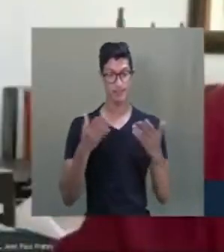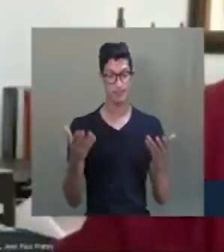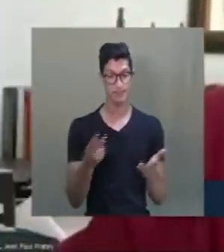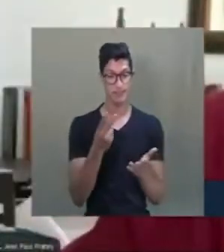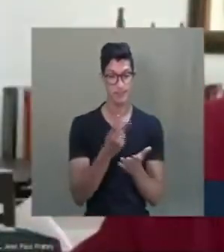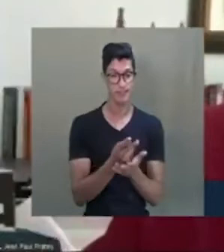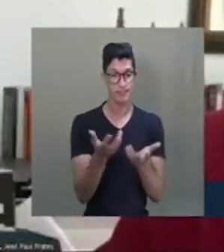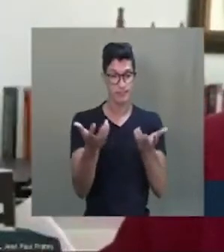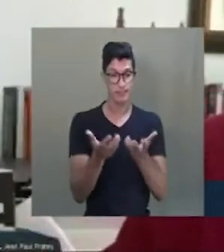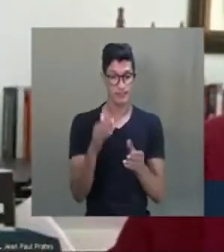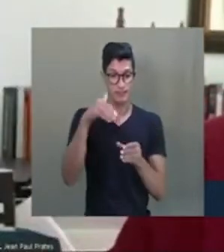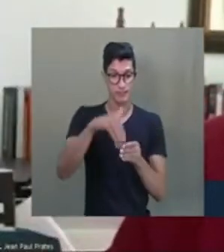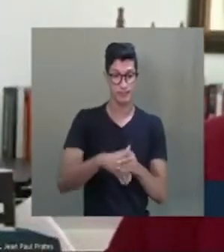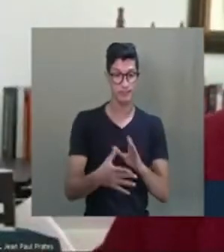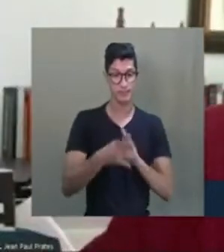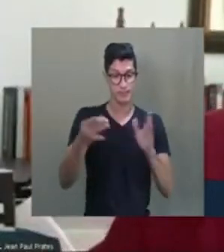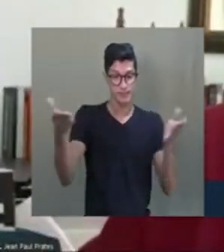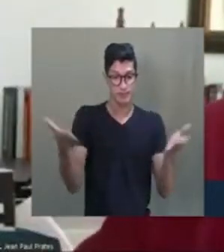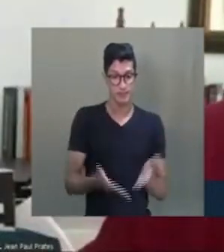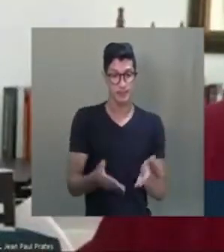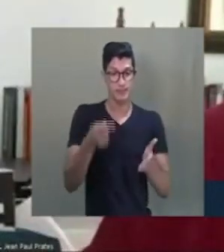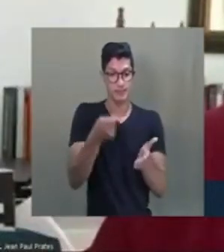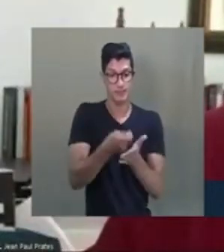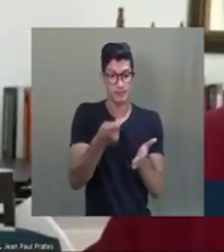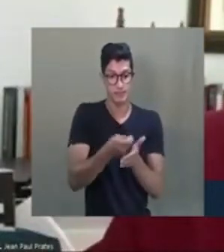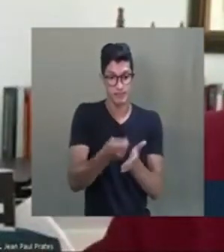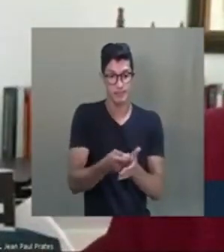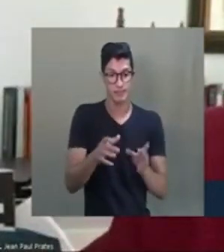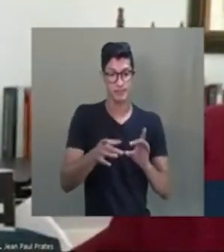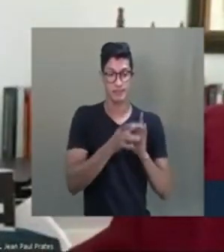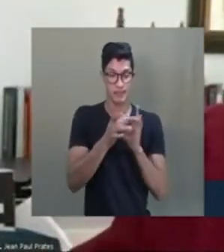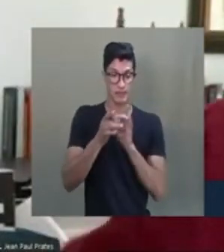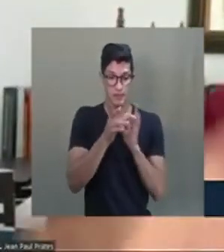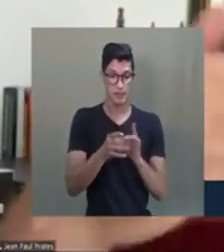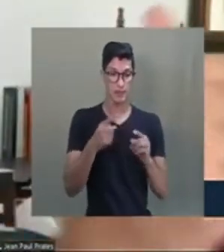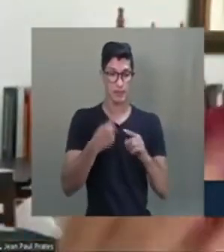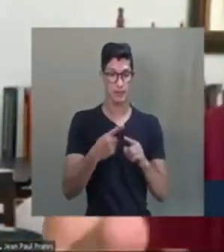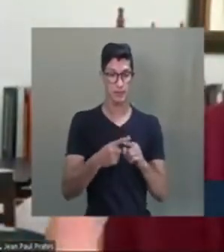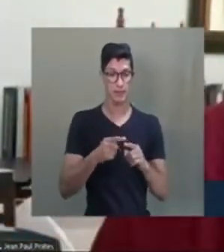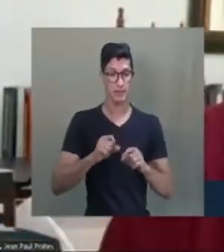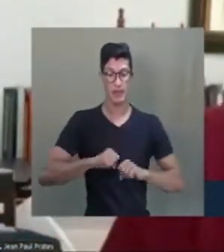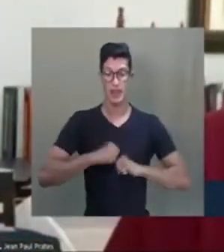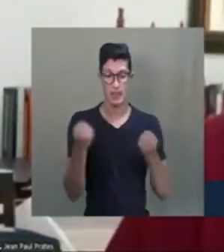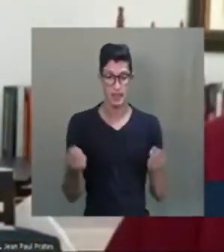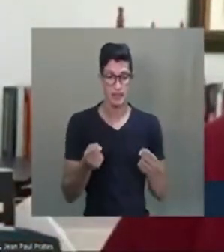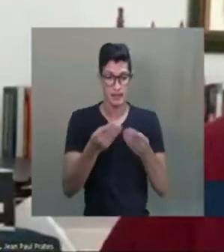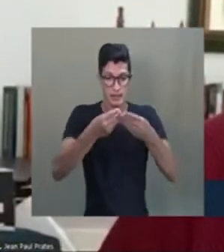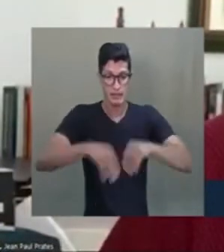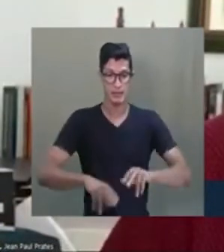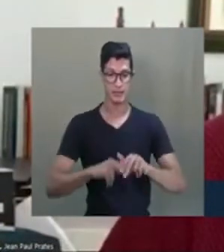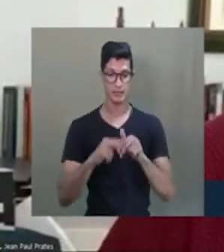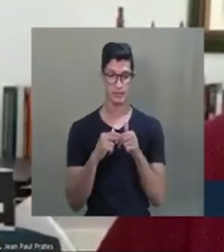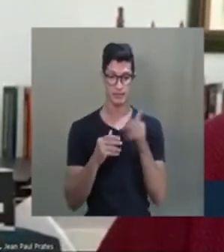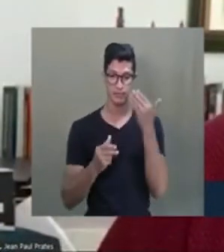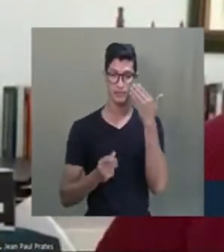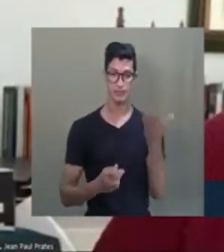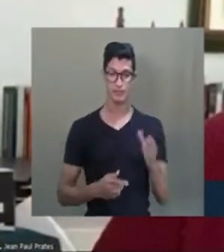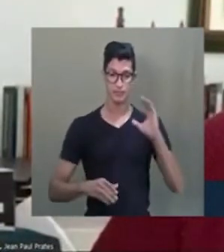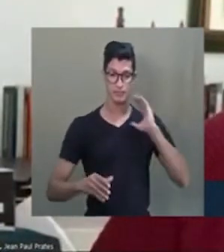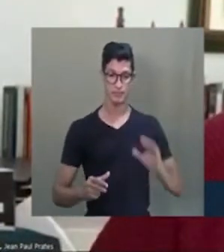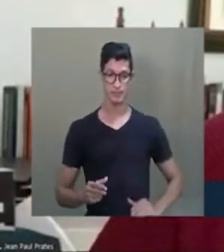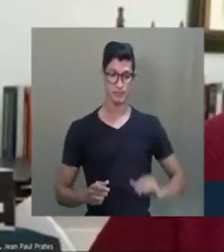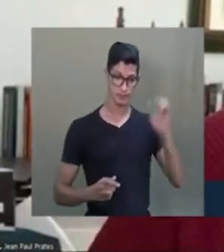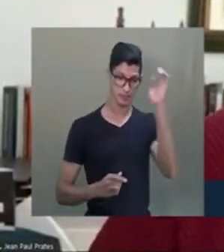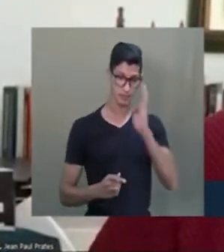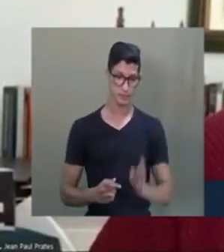mesmo que eu quero votar o destaque agora para ela ser obrigada a se reunir, porque seria um desplante perante o cidadão